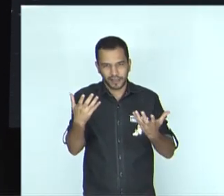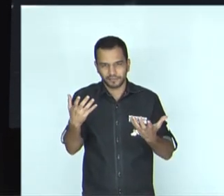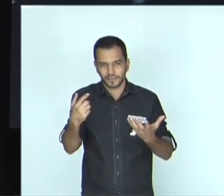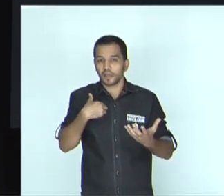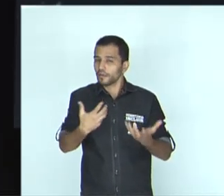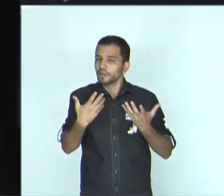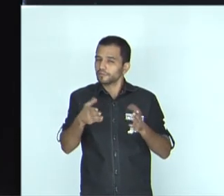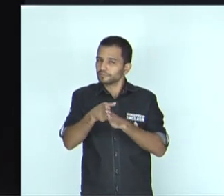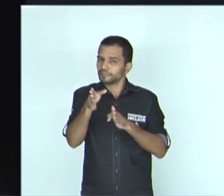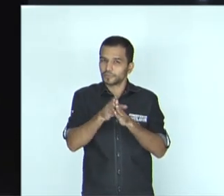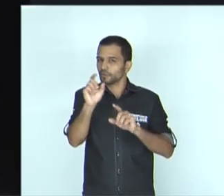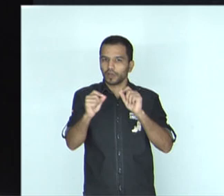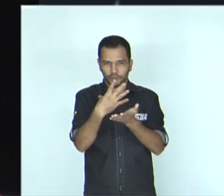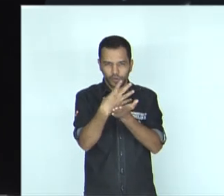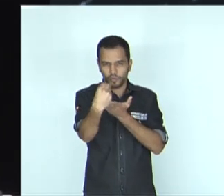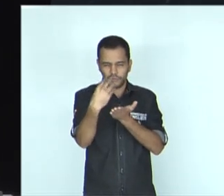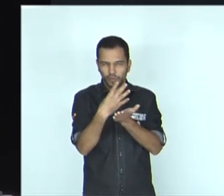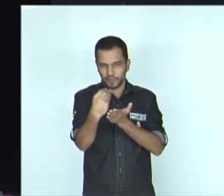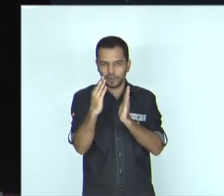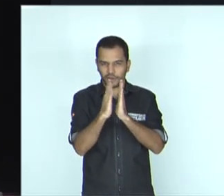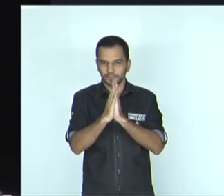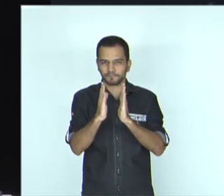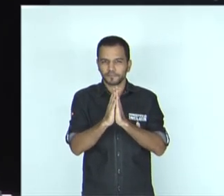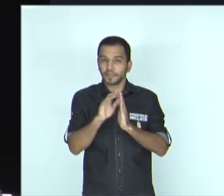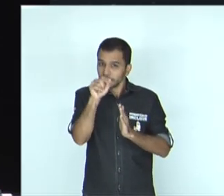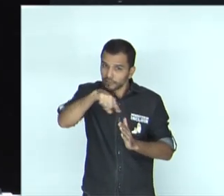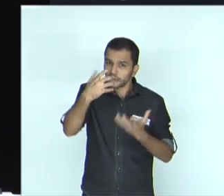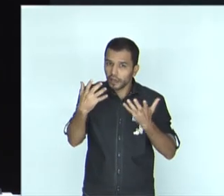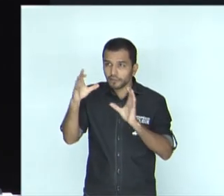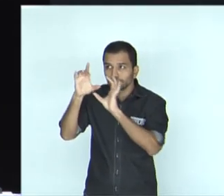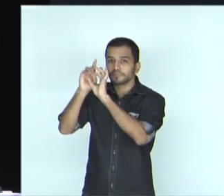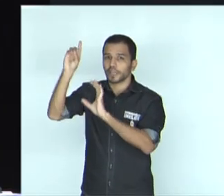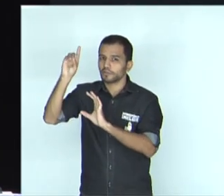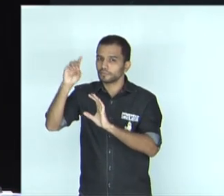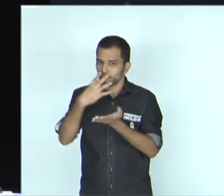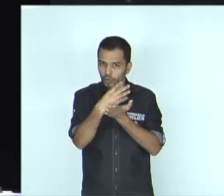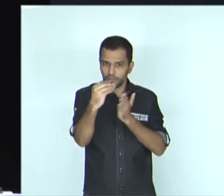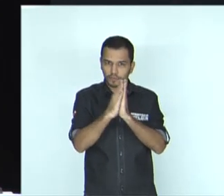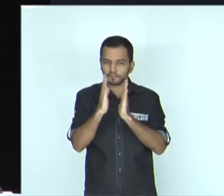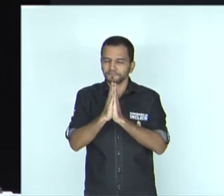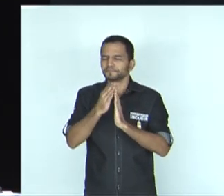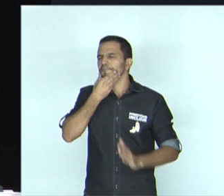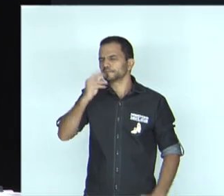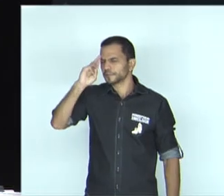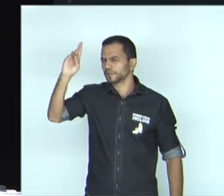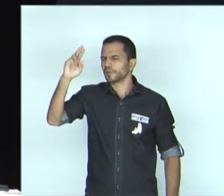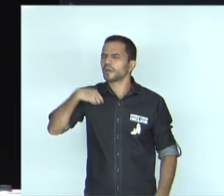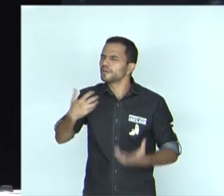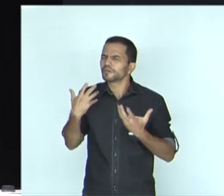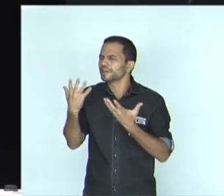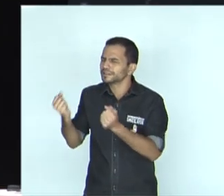comigo. Diz assim, Senhor, eu quero te receber como o Senhor da minha vida. Quero pedir perdão dos